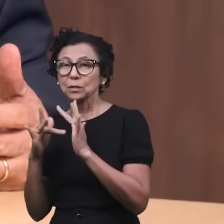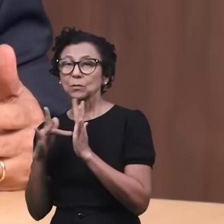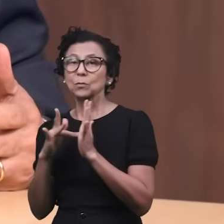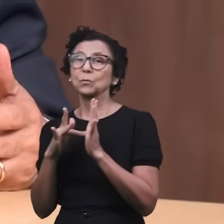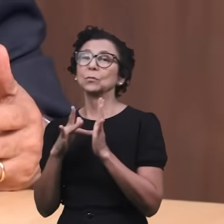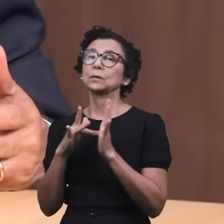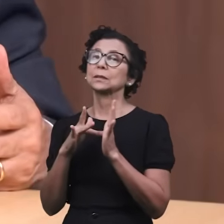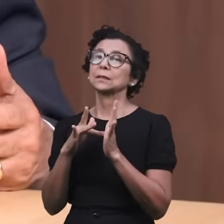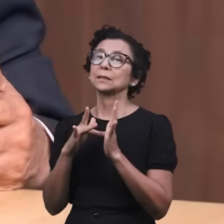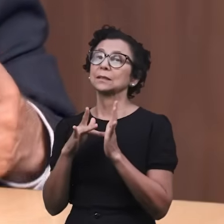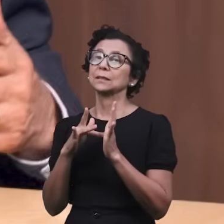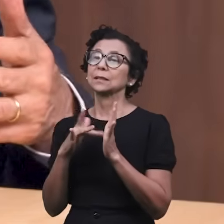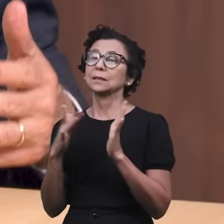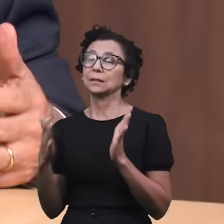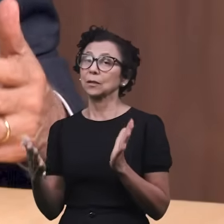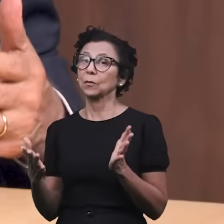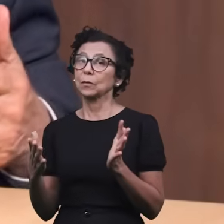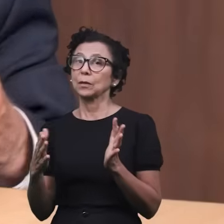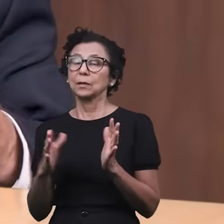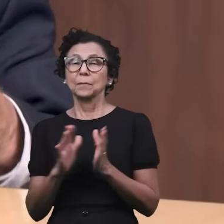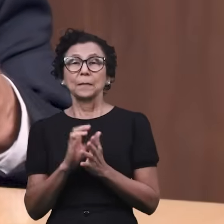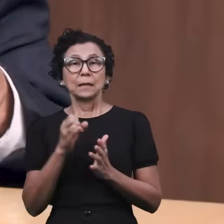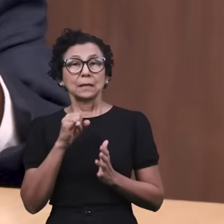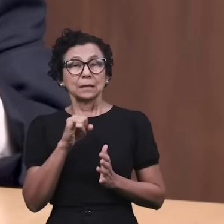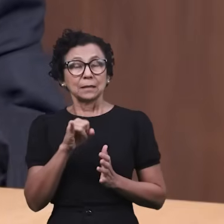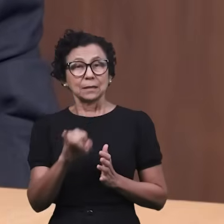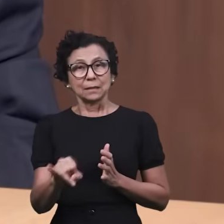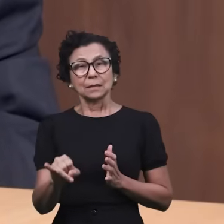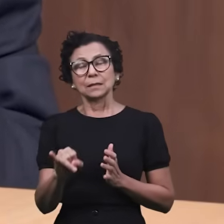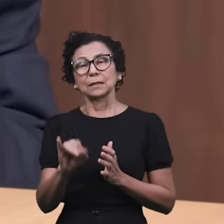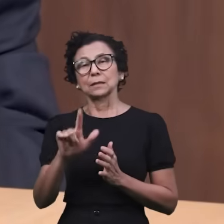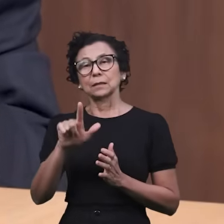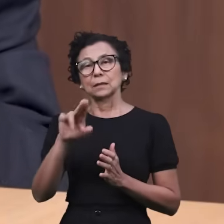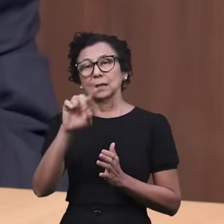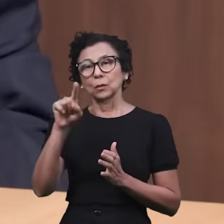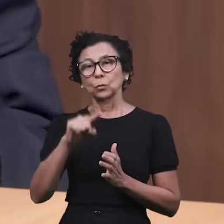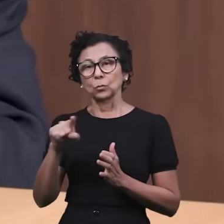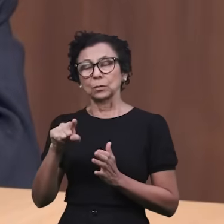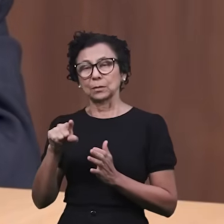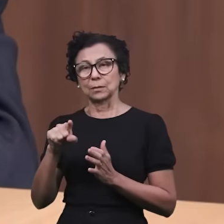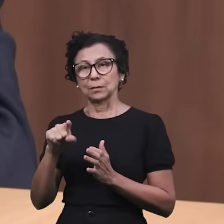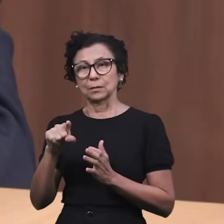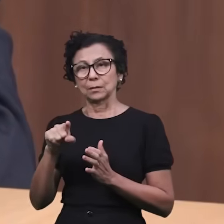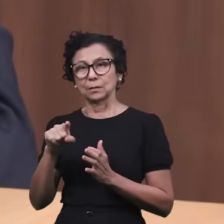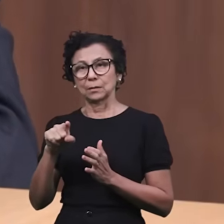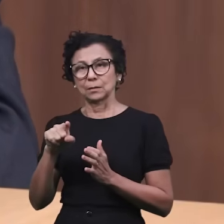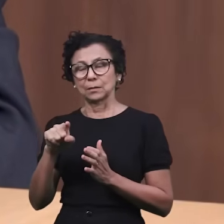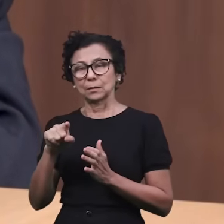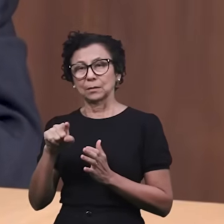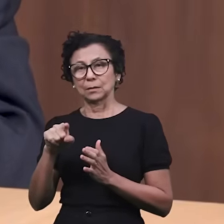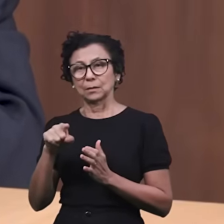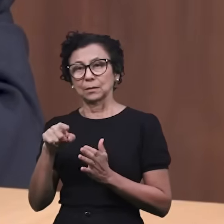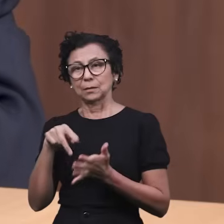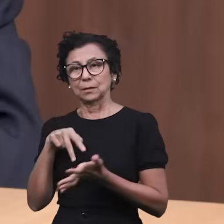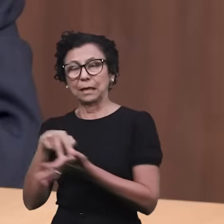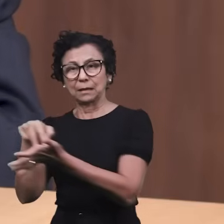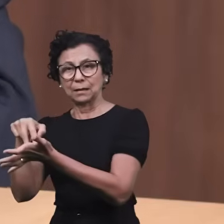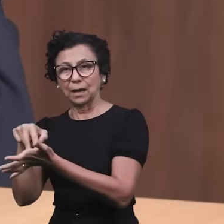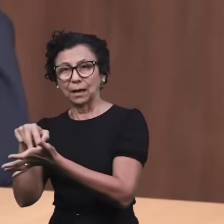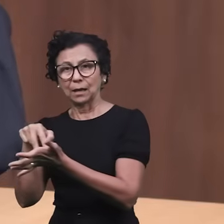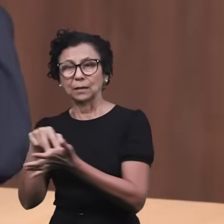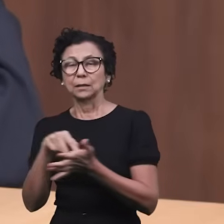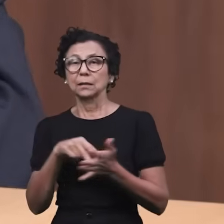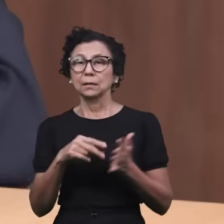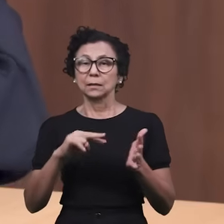comunhão, o culto, né? Se andarmos na luz, então, né? Temos comunhão uns com os outros. Então, é o culto, né? E o sangue de